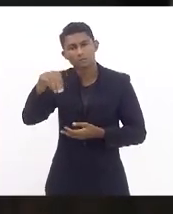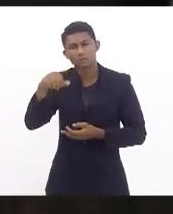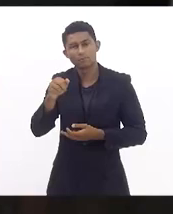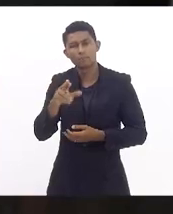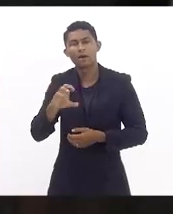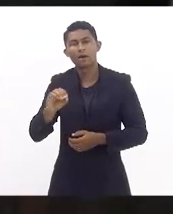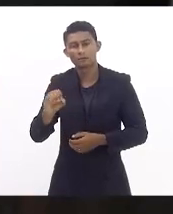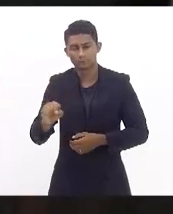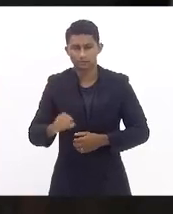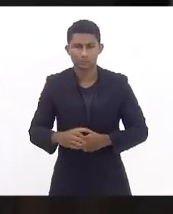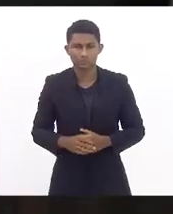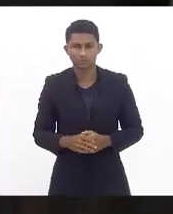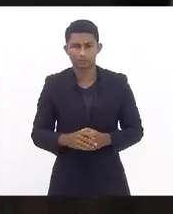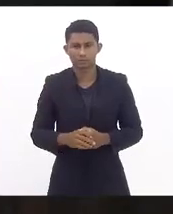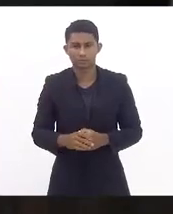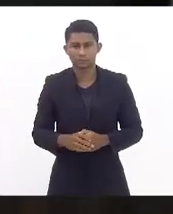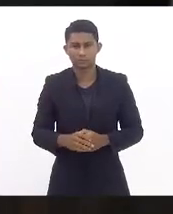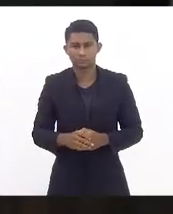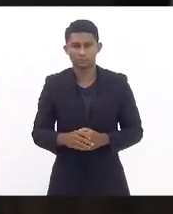Deputado